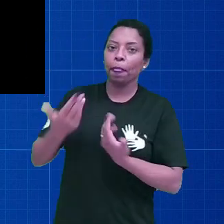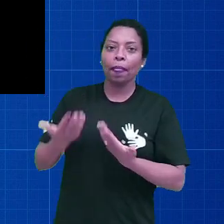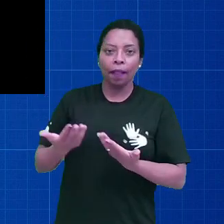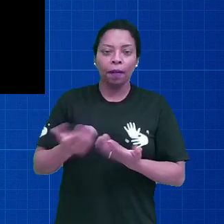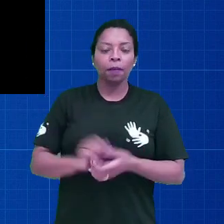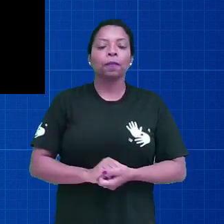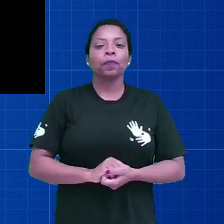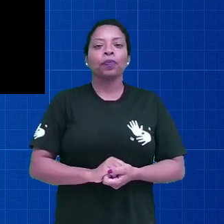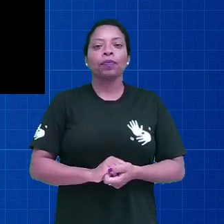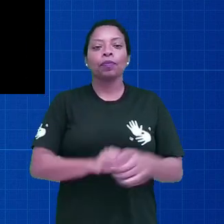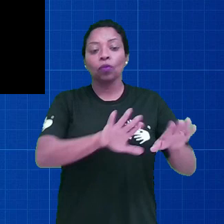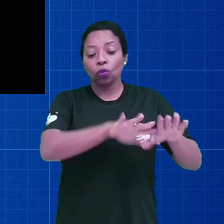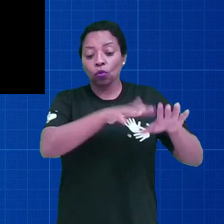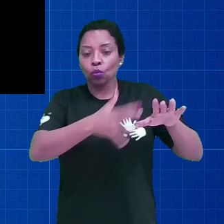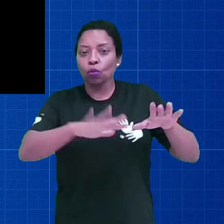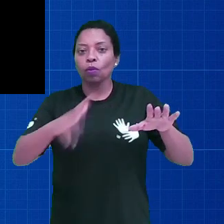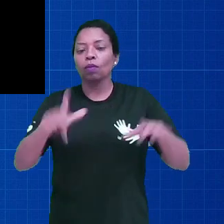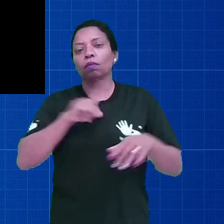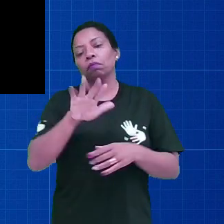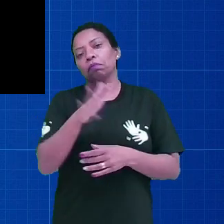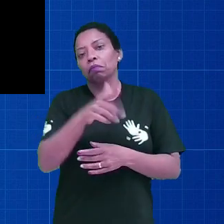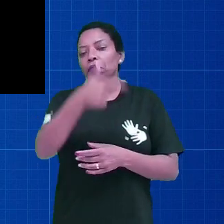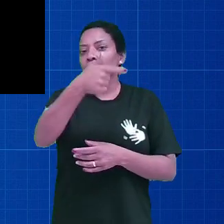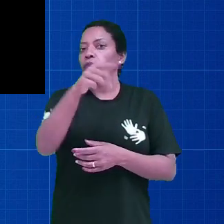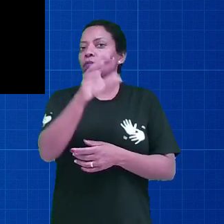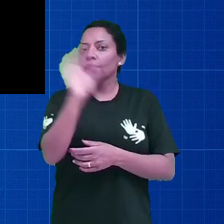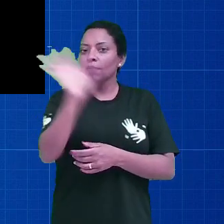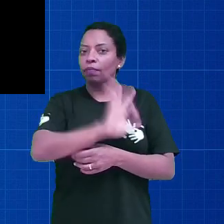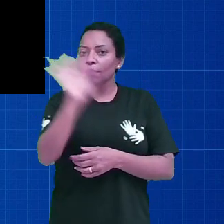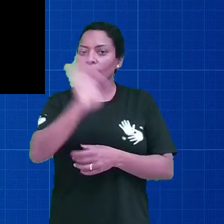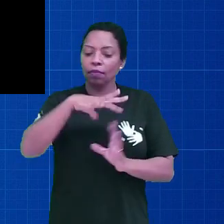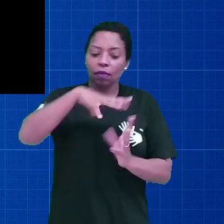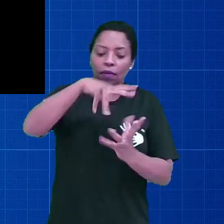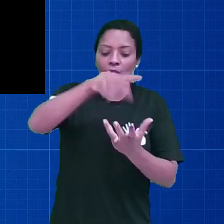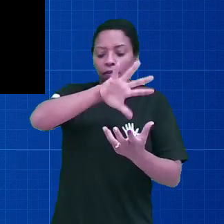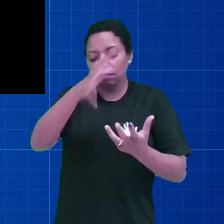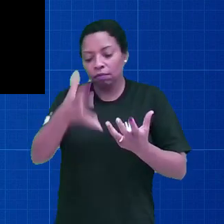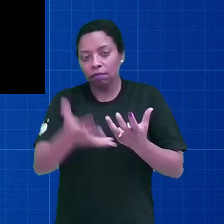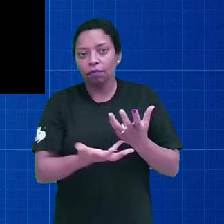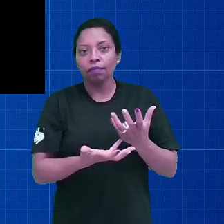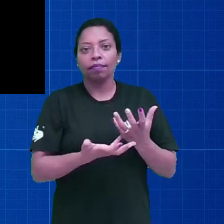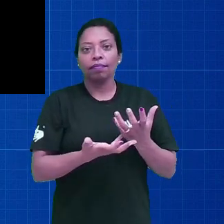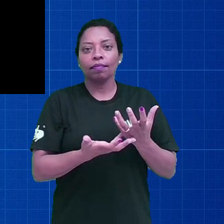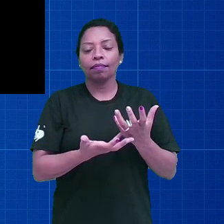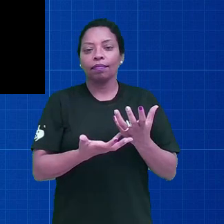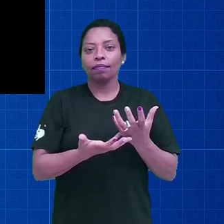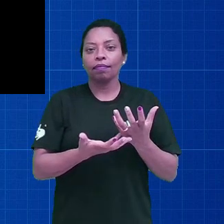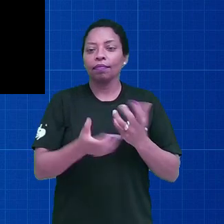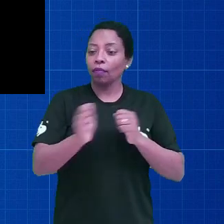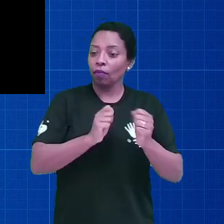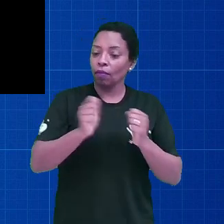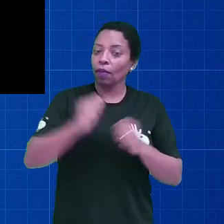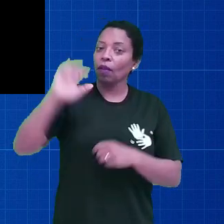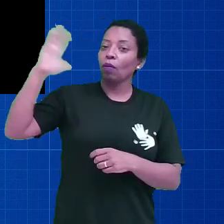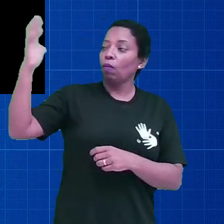Os oceanos cobrem, então, mais de 70% da superfície terrestre, o que resulta em uma maior influência na regulação do